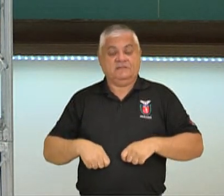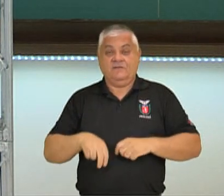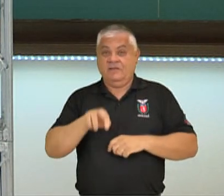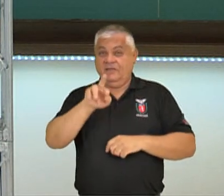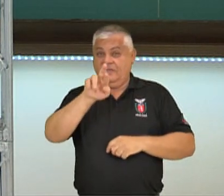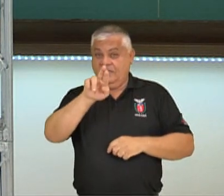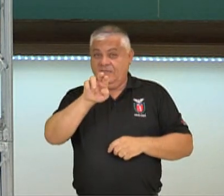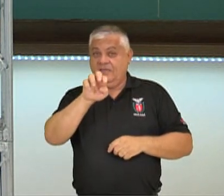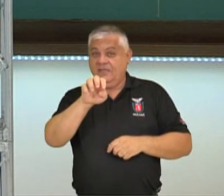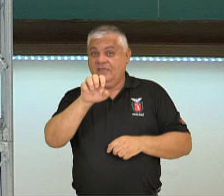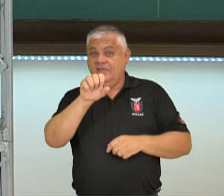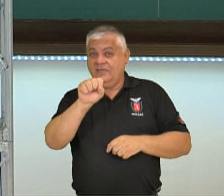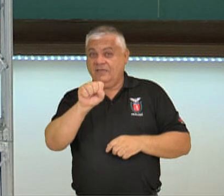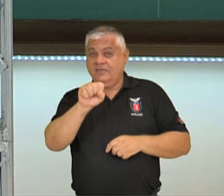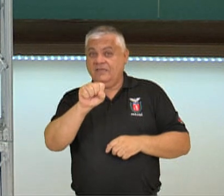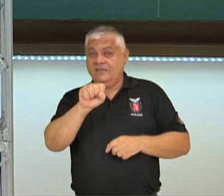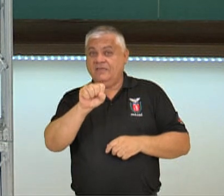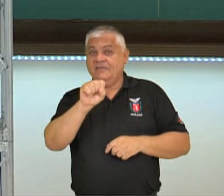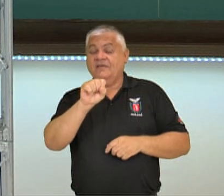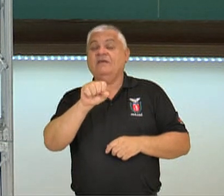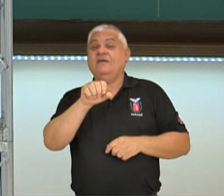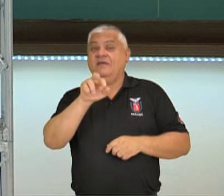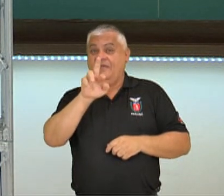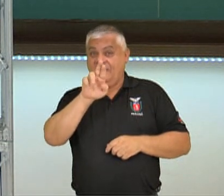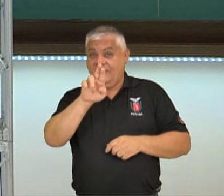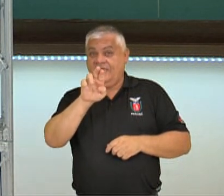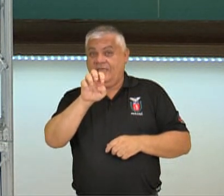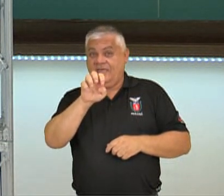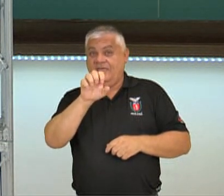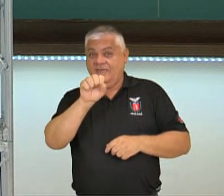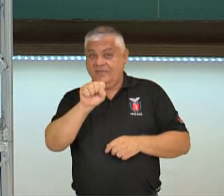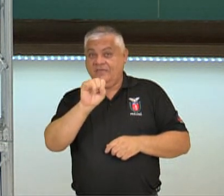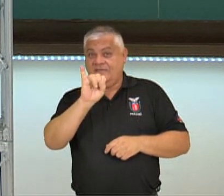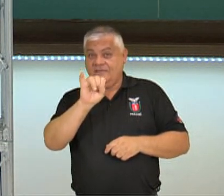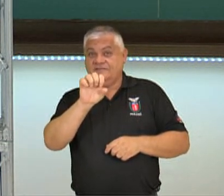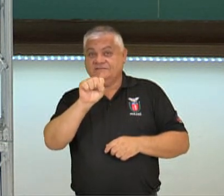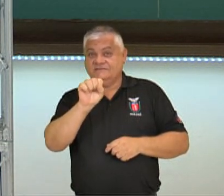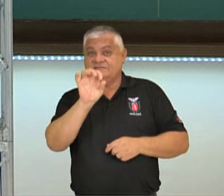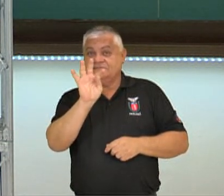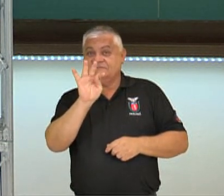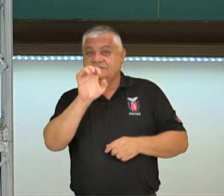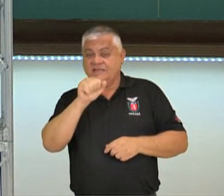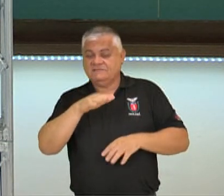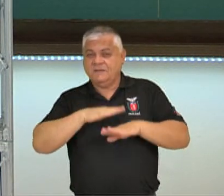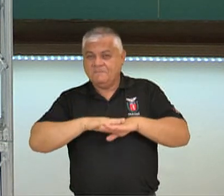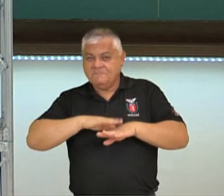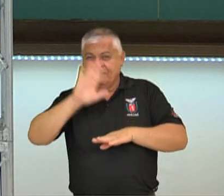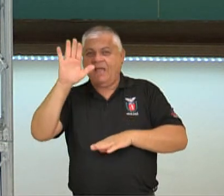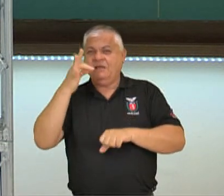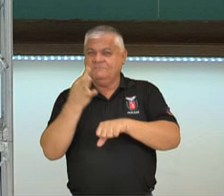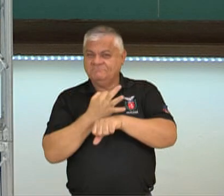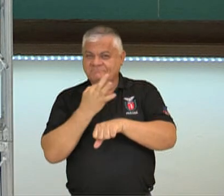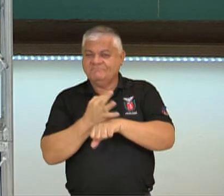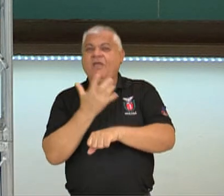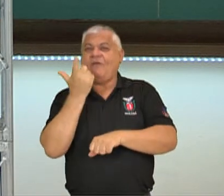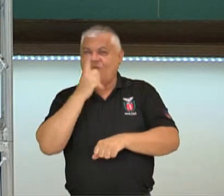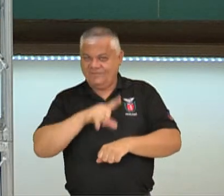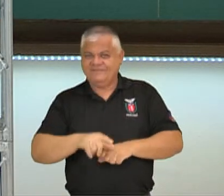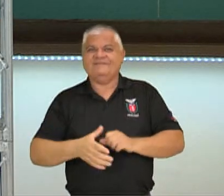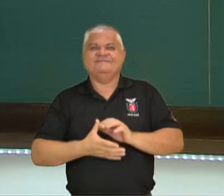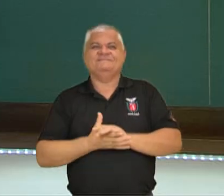nós mantermos o exercício físico por um tempo mais prolongado, certo?